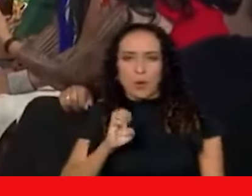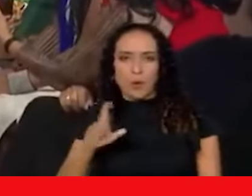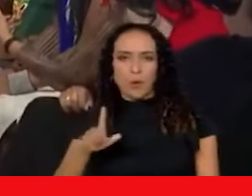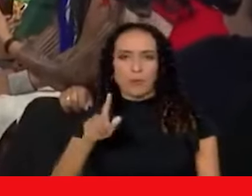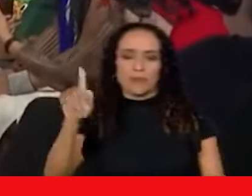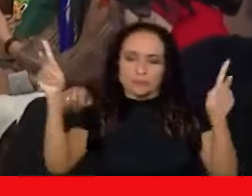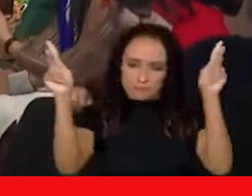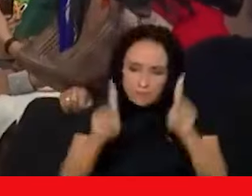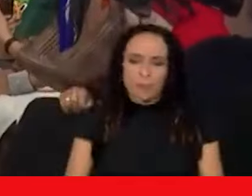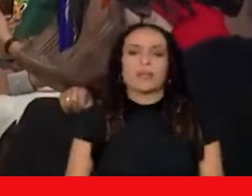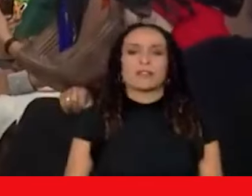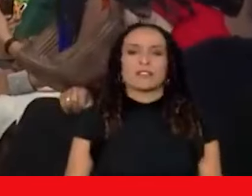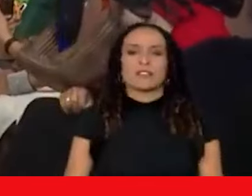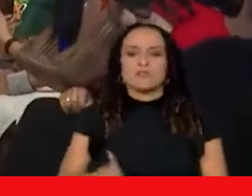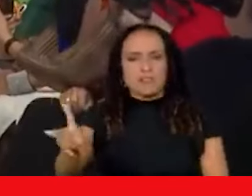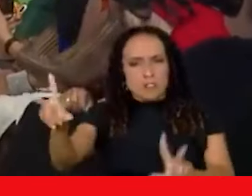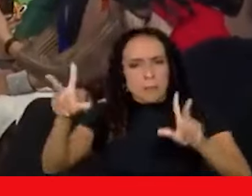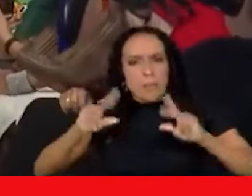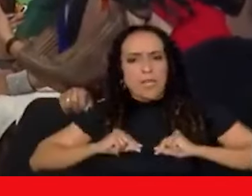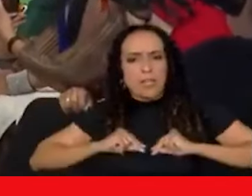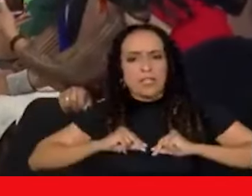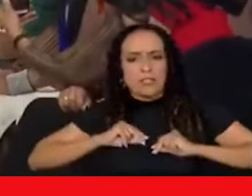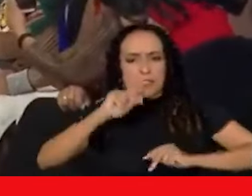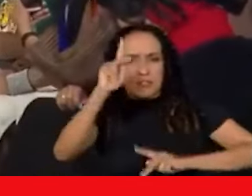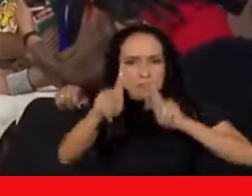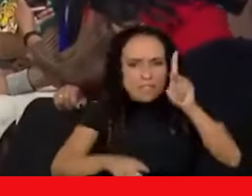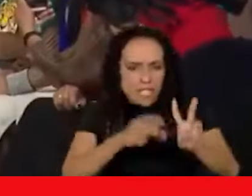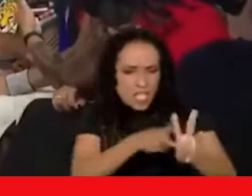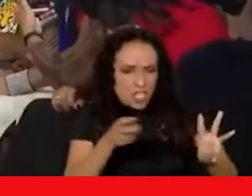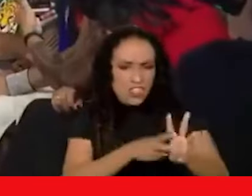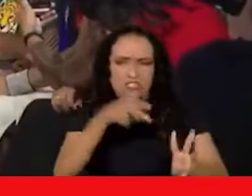Você merece, e os indígenas brasileiros e